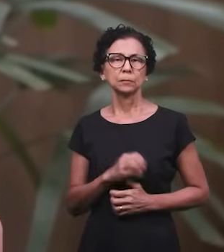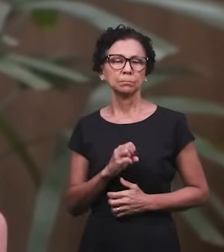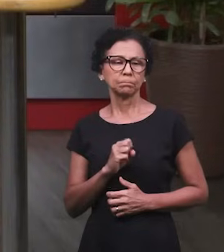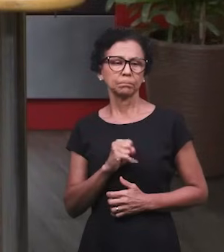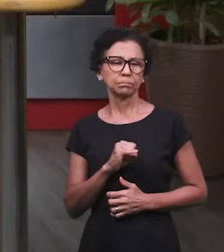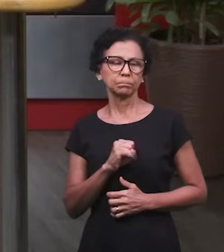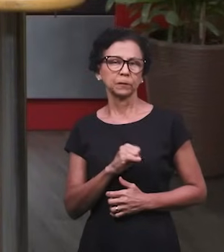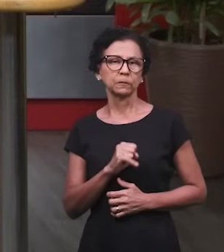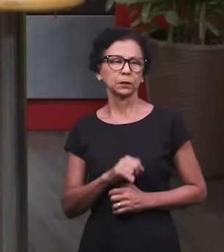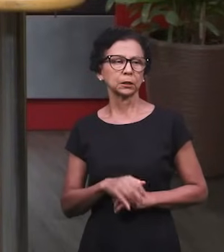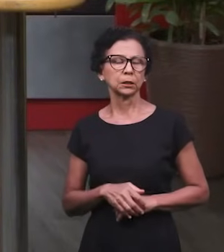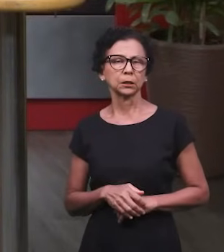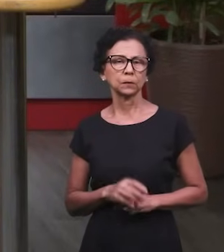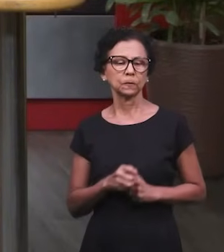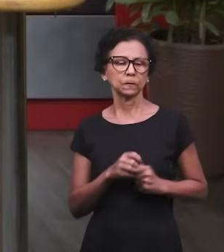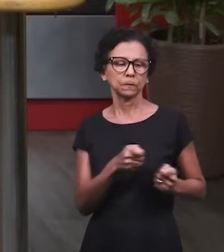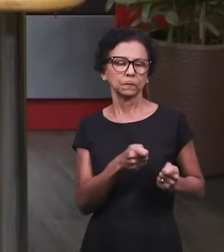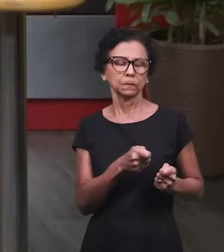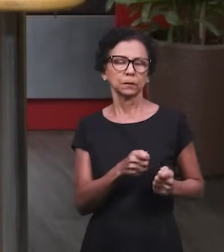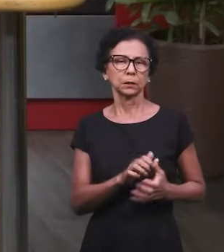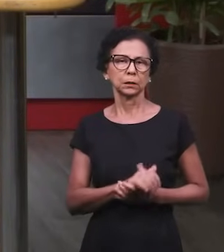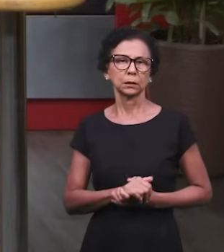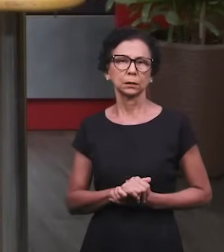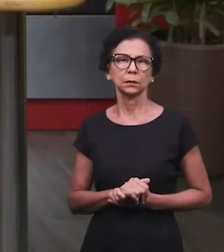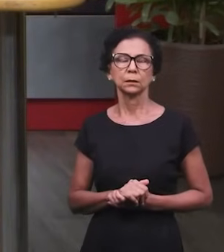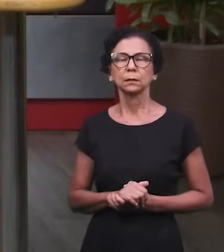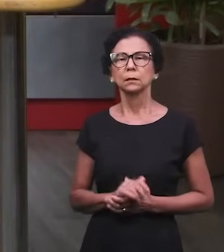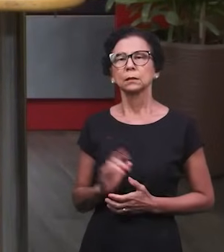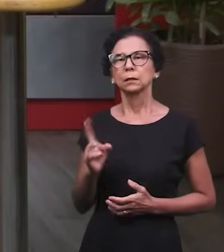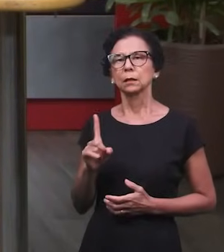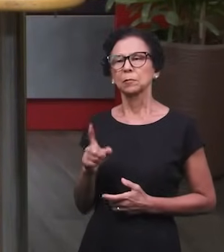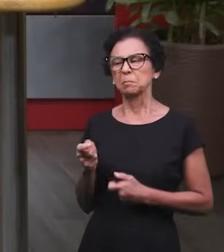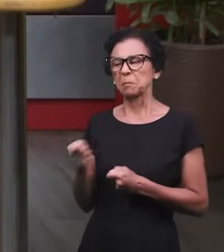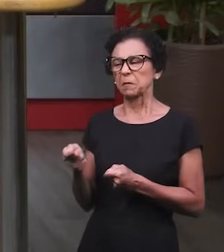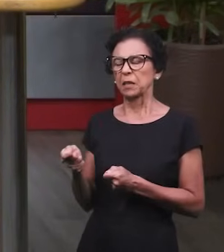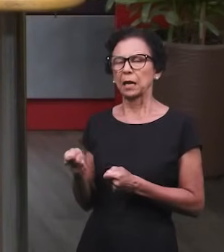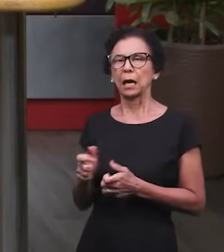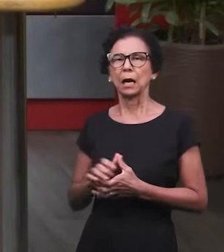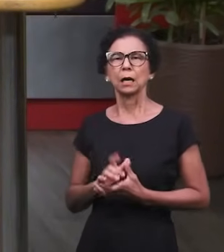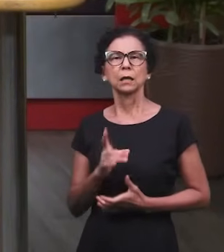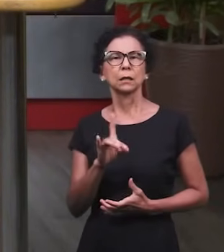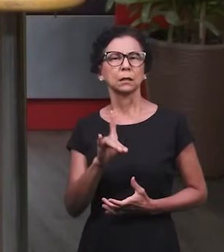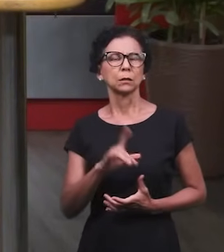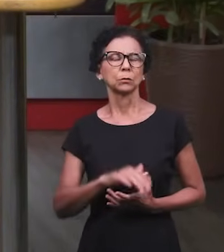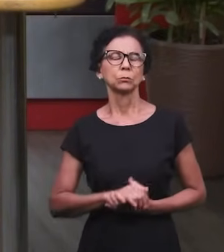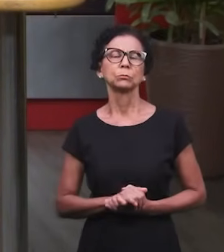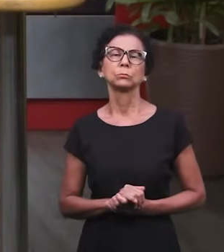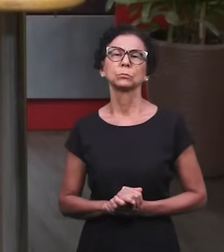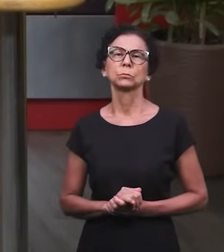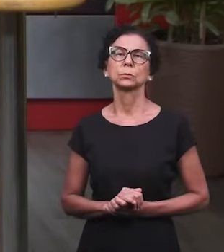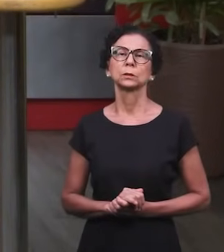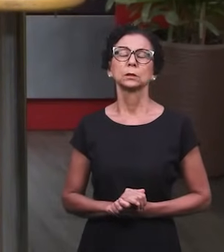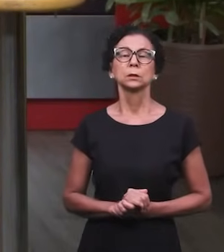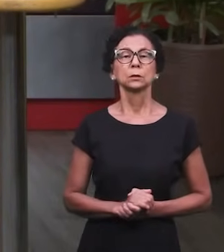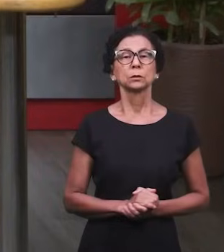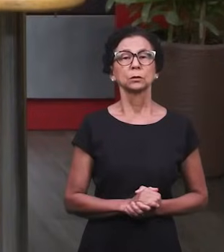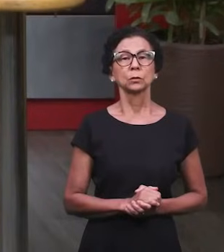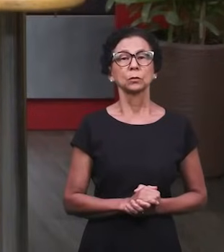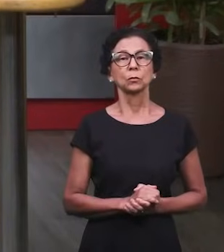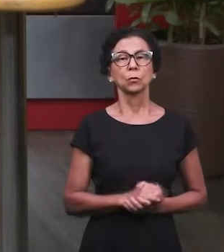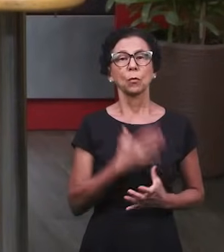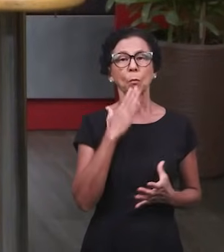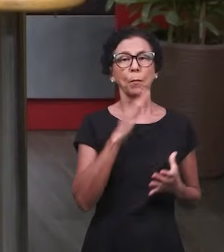doido Então como uma só carne o casal quando nós tratamos a nossa Esposa nós estamos nos